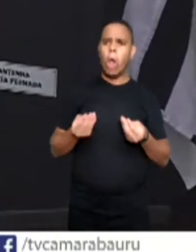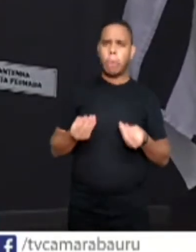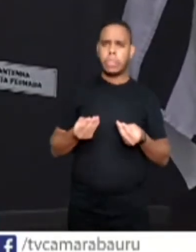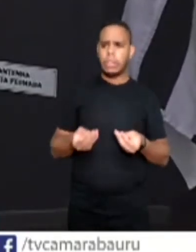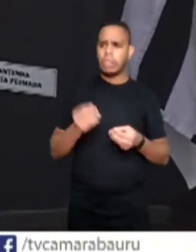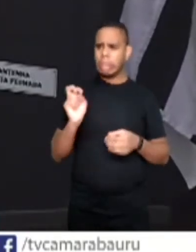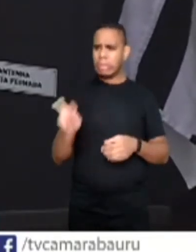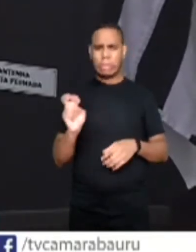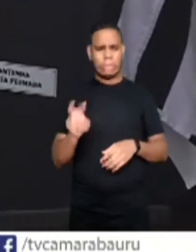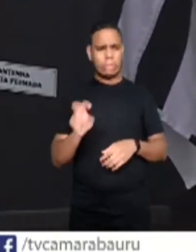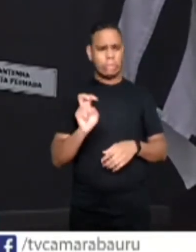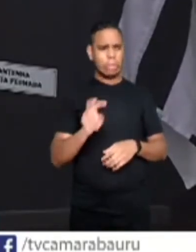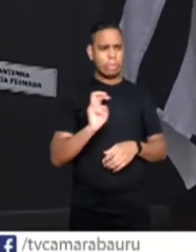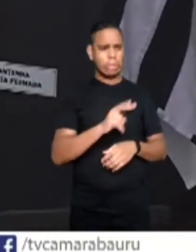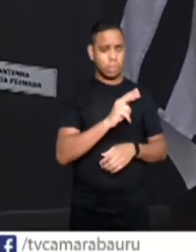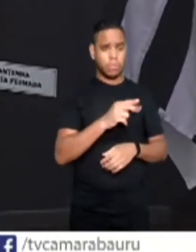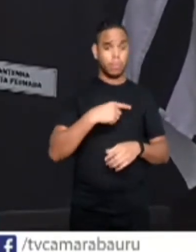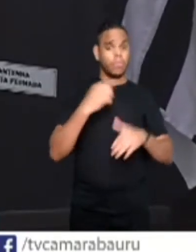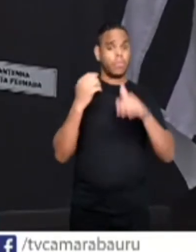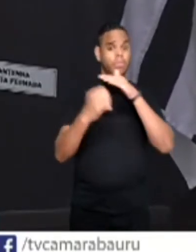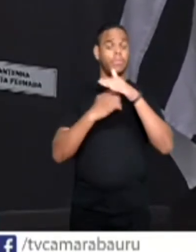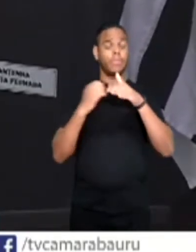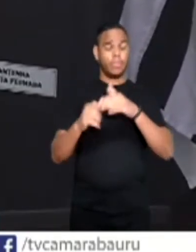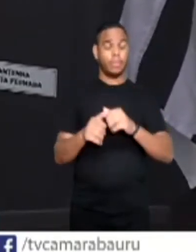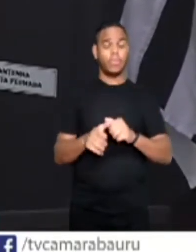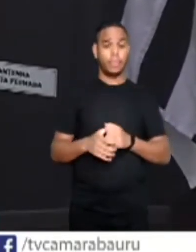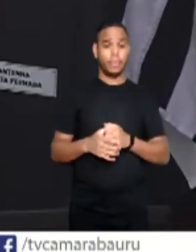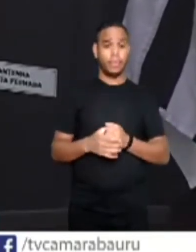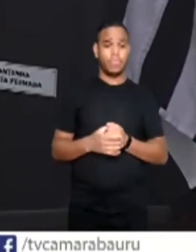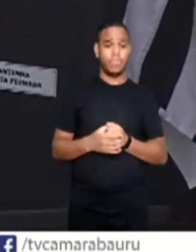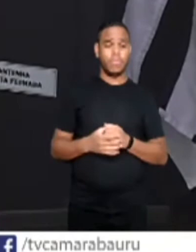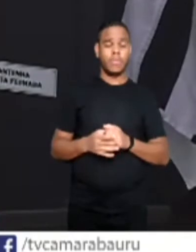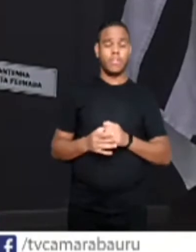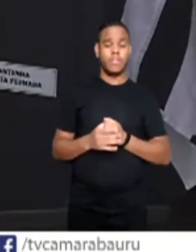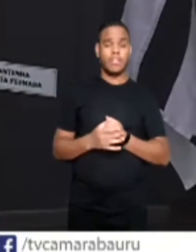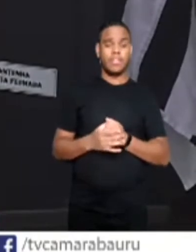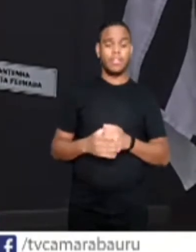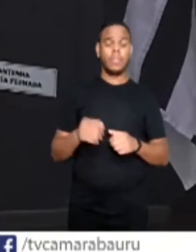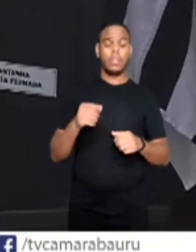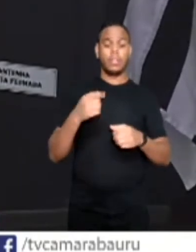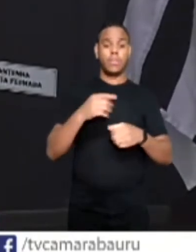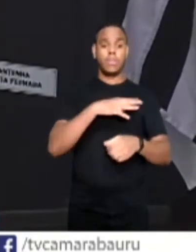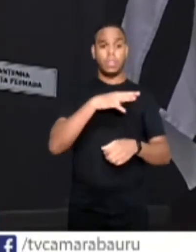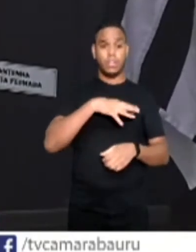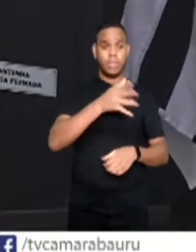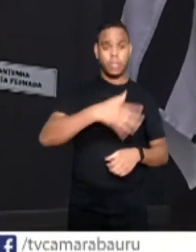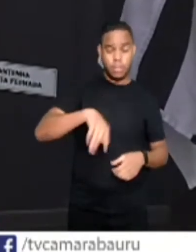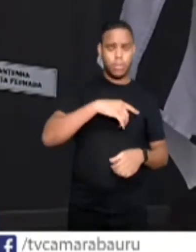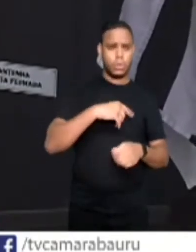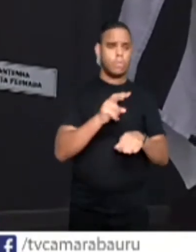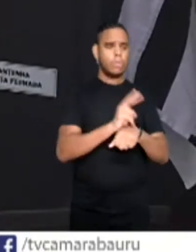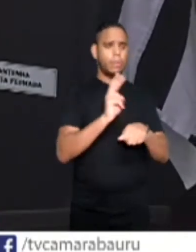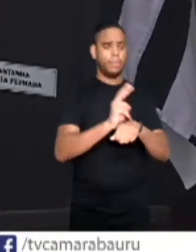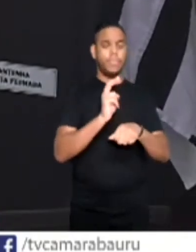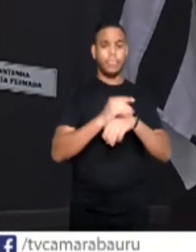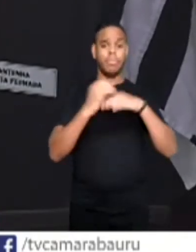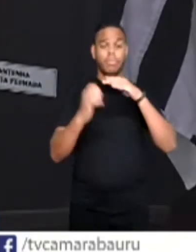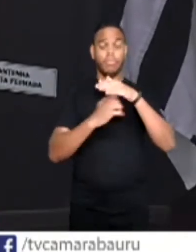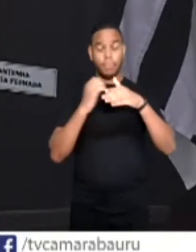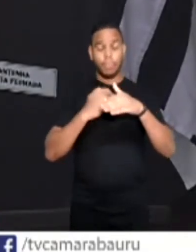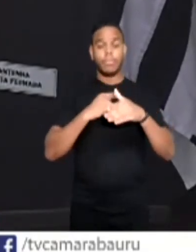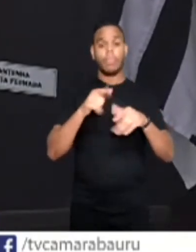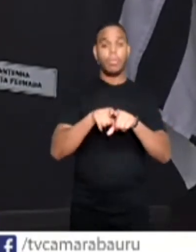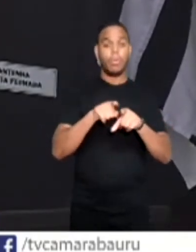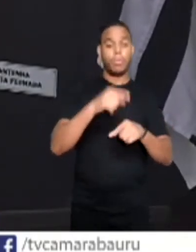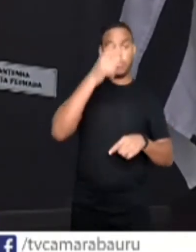A empresa que administra a cidade nossa, a sua, a nossa, a empresa que é a prefeitura, ela não